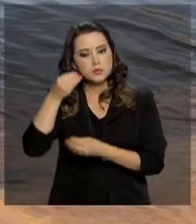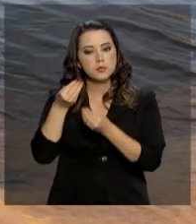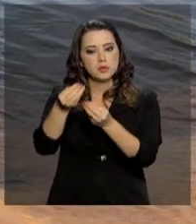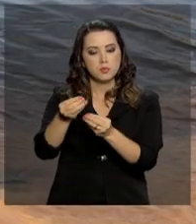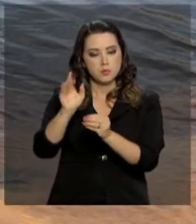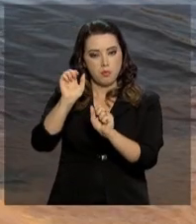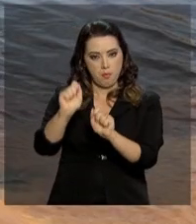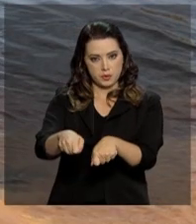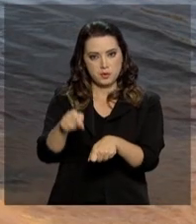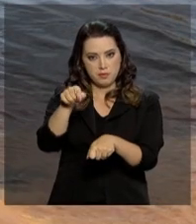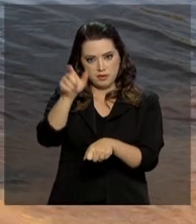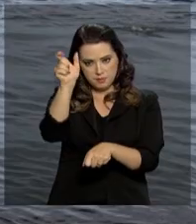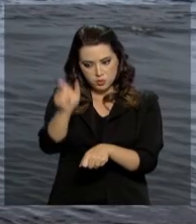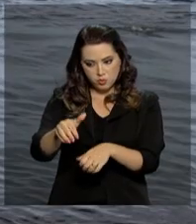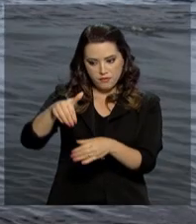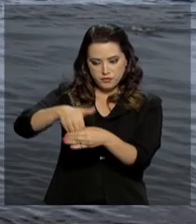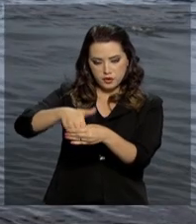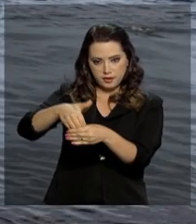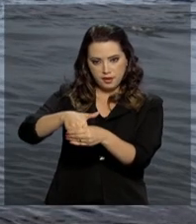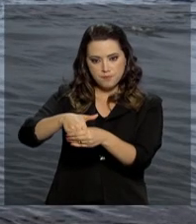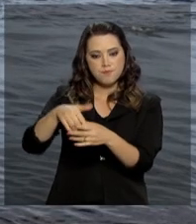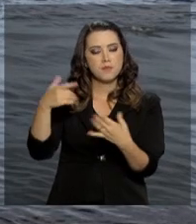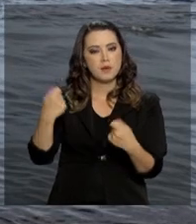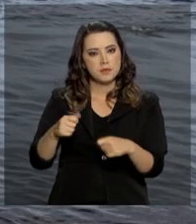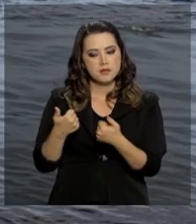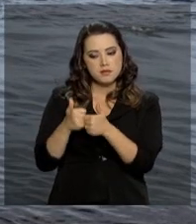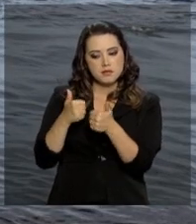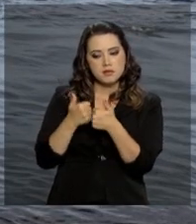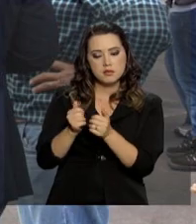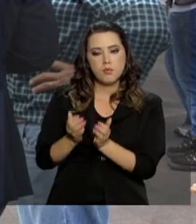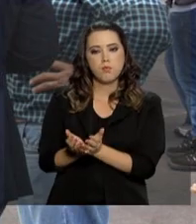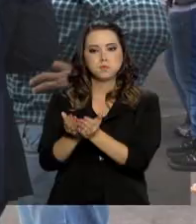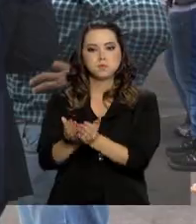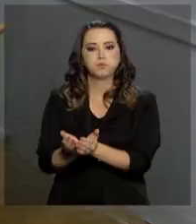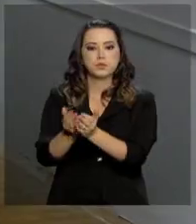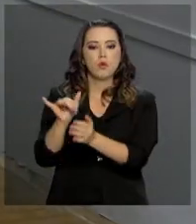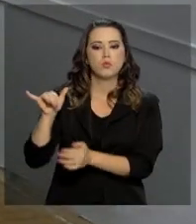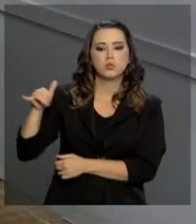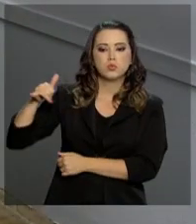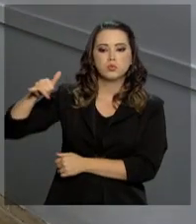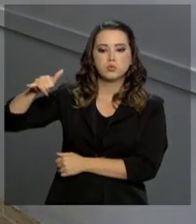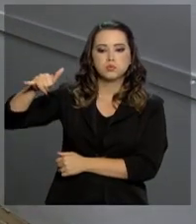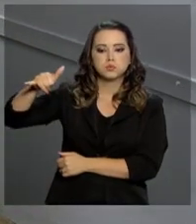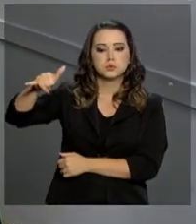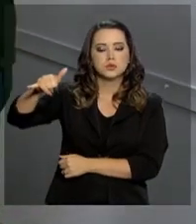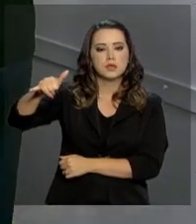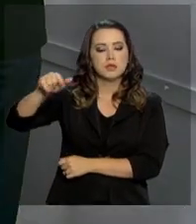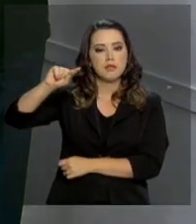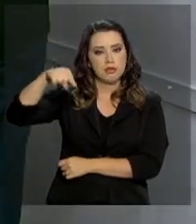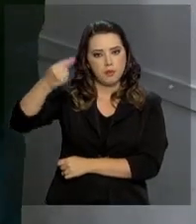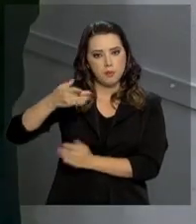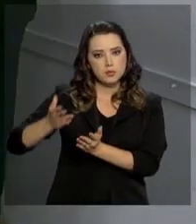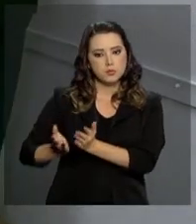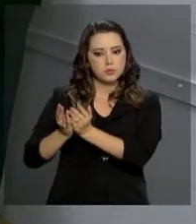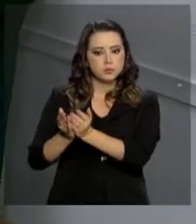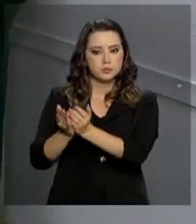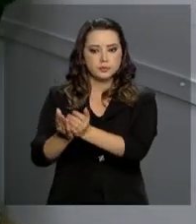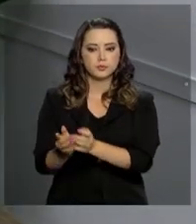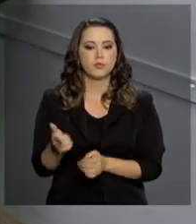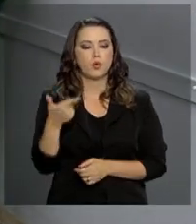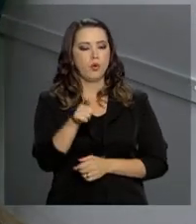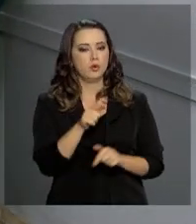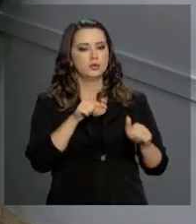regiões remotas o direito ao voto, é necessário levar os materiais pela água e pelo ar. Um outro trabalho é garantir que os